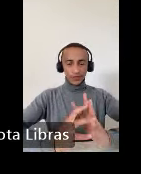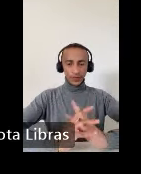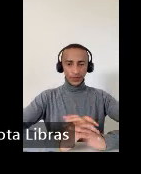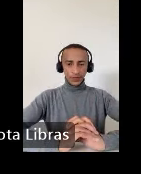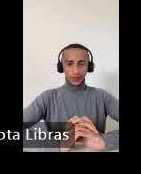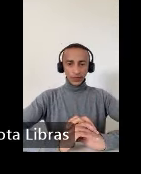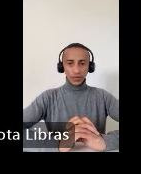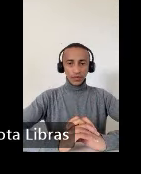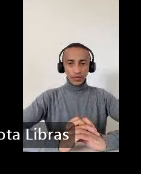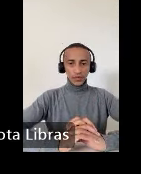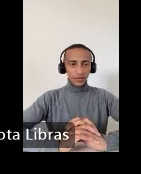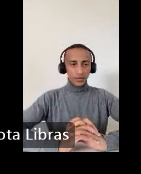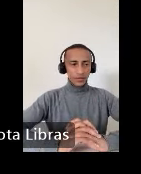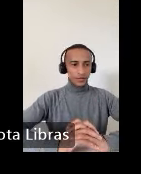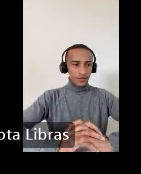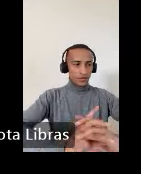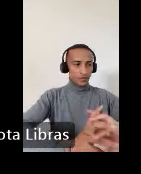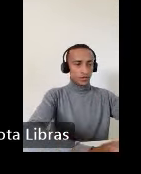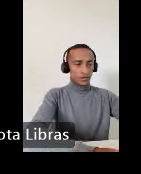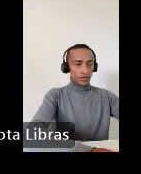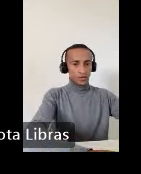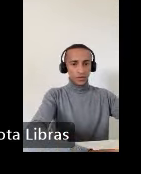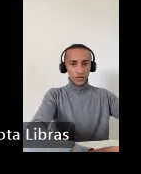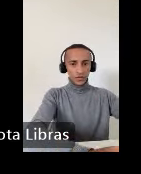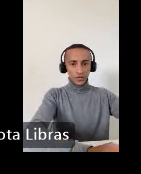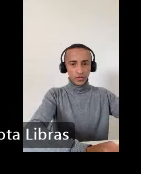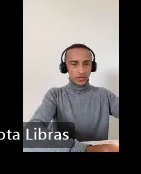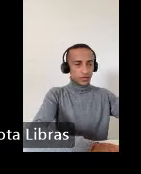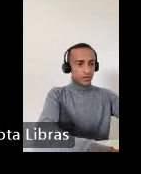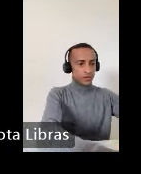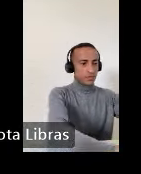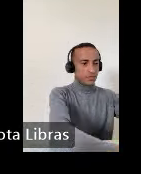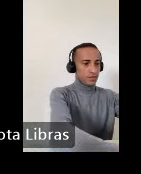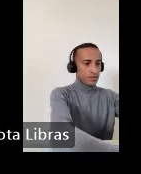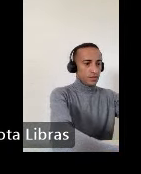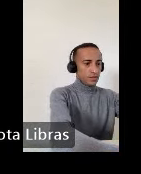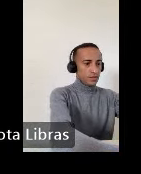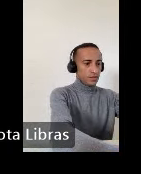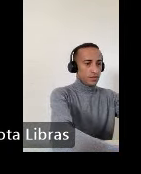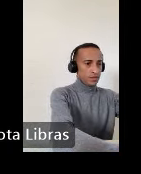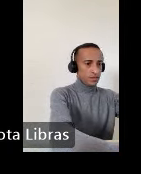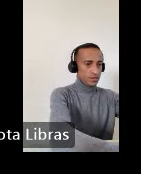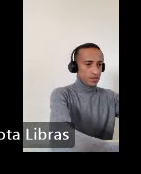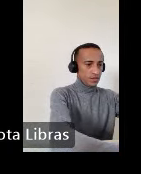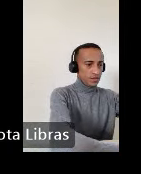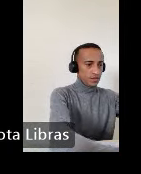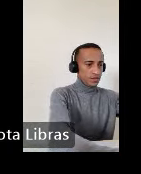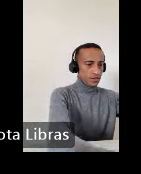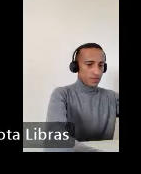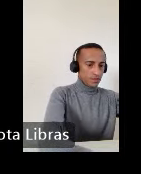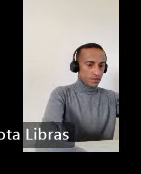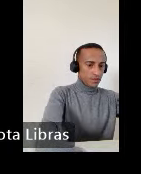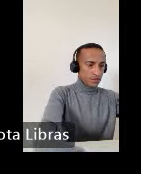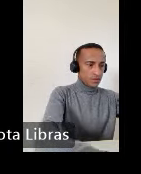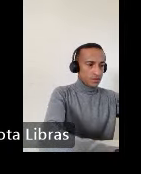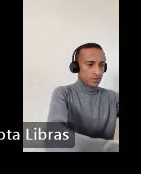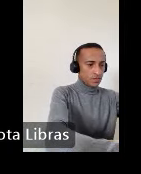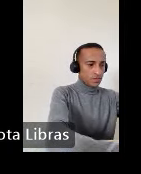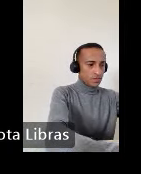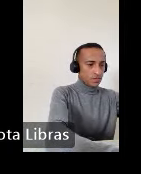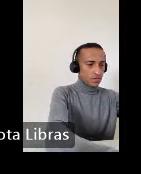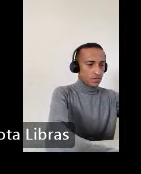permite eh ela ela estabelece ali as bases para confiança internamente né com as